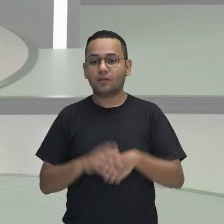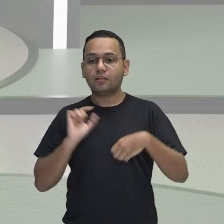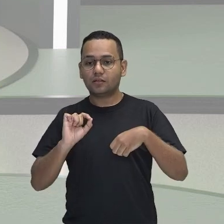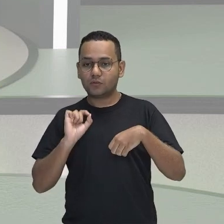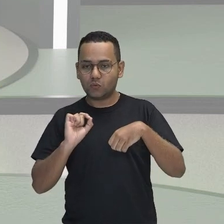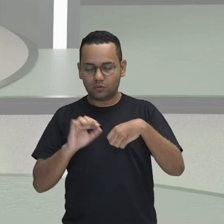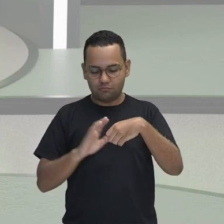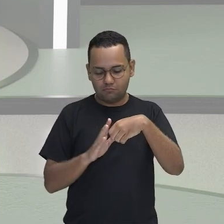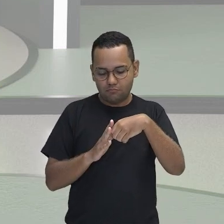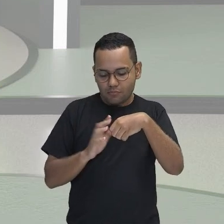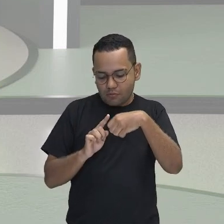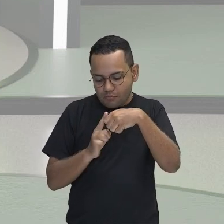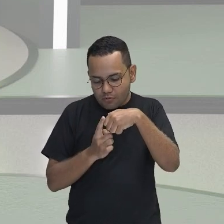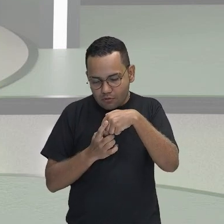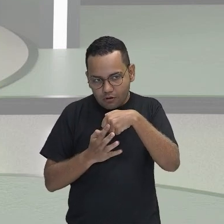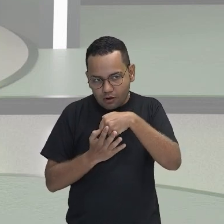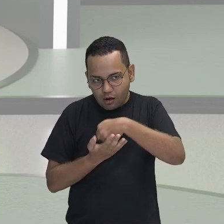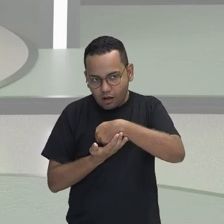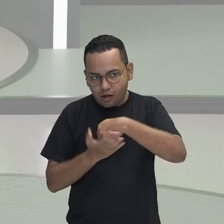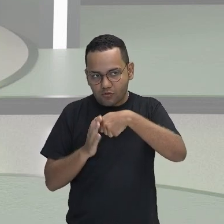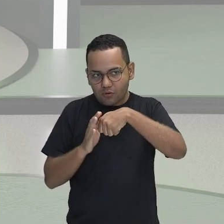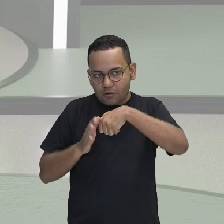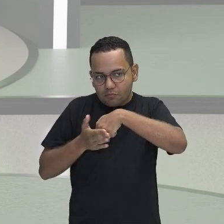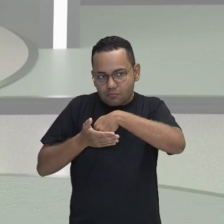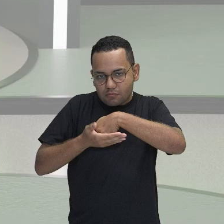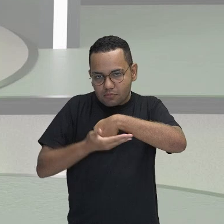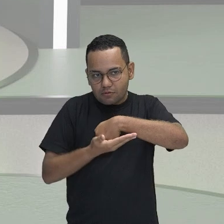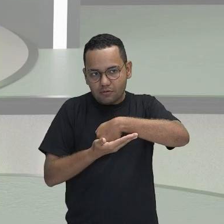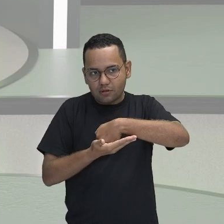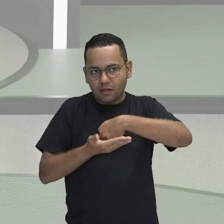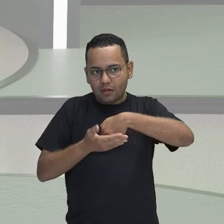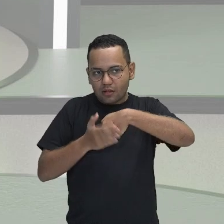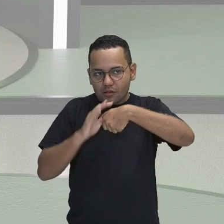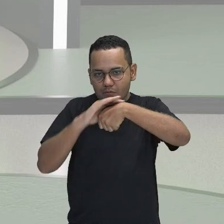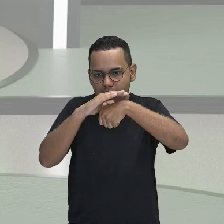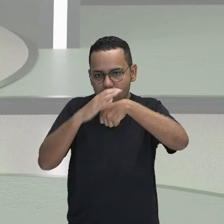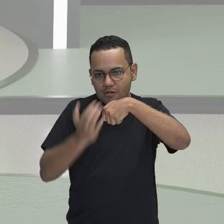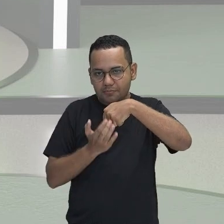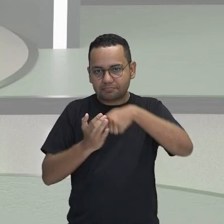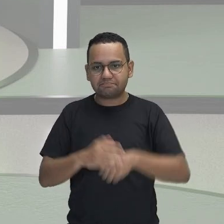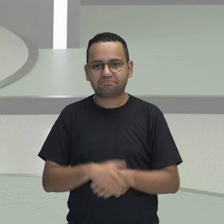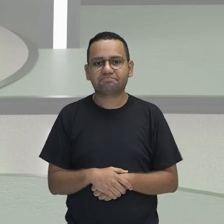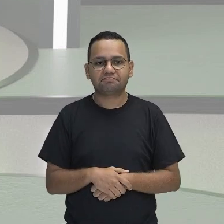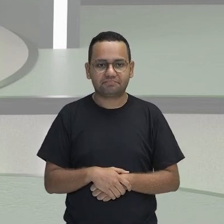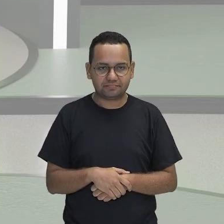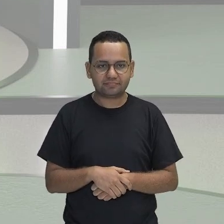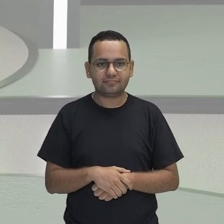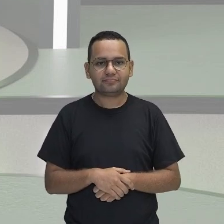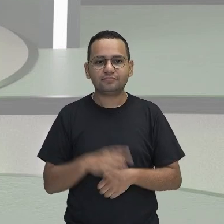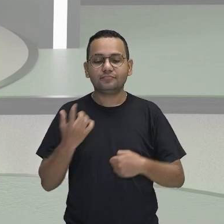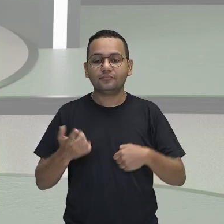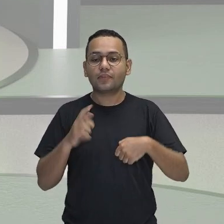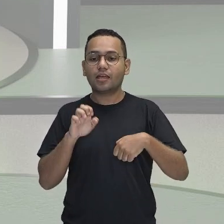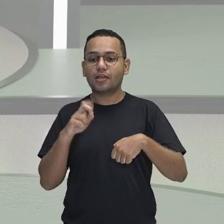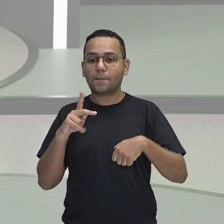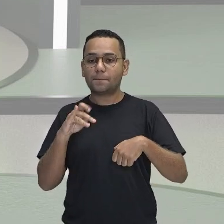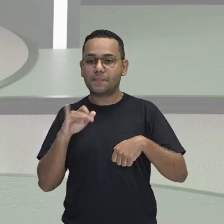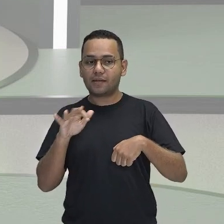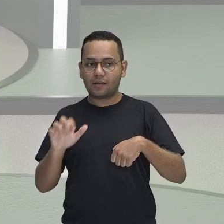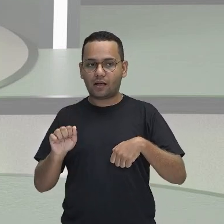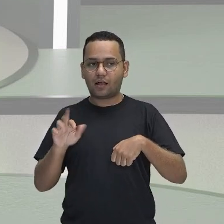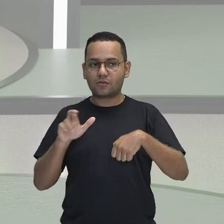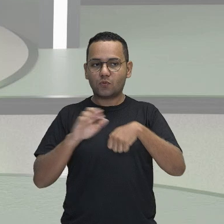miocárdio e o endocárdio. O epicárdio é a camada mais externa, na qual fica o tecido